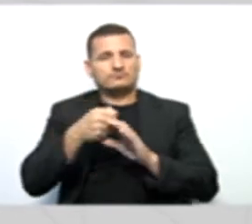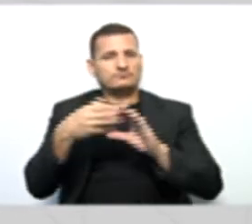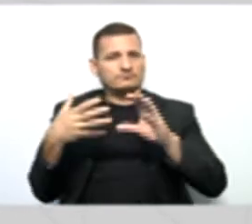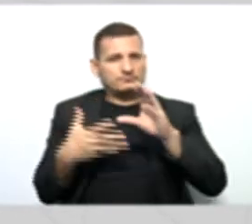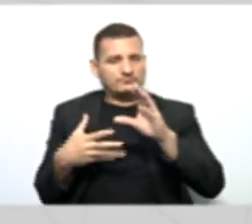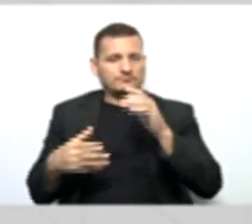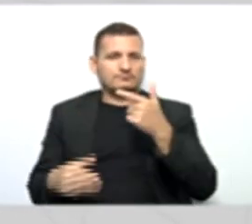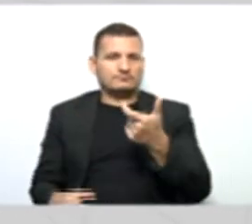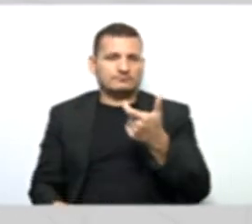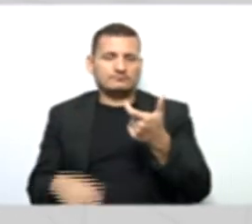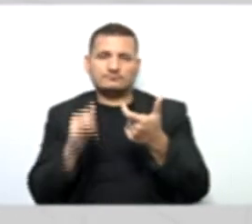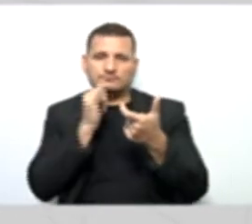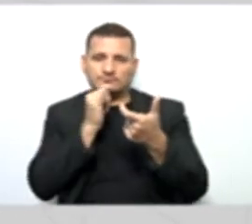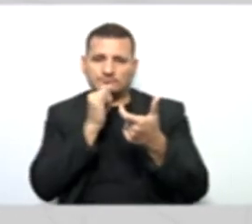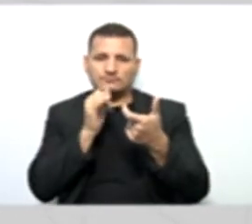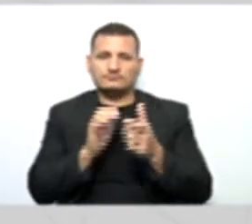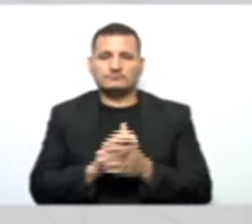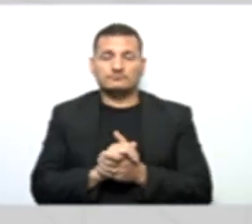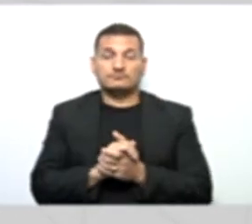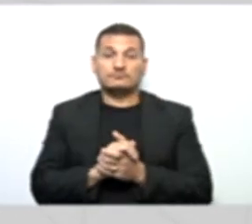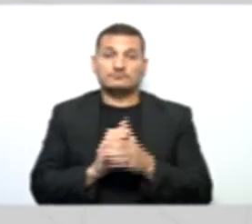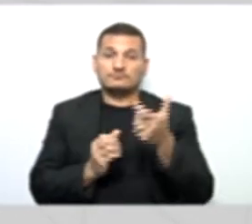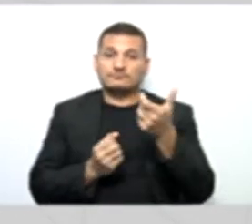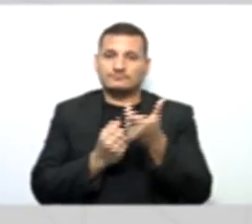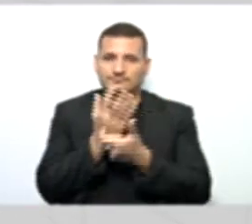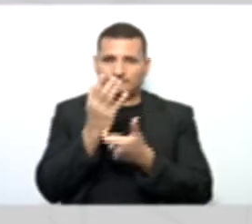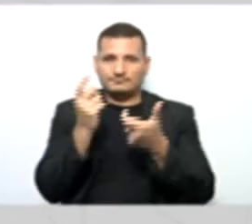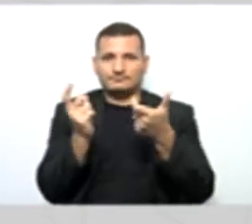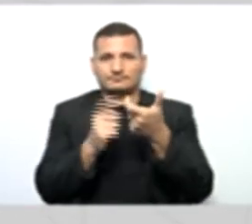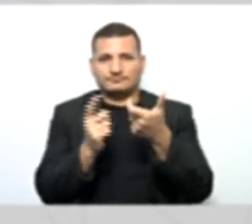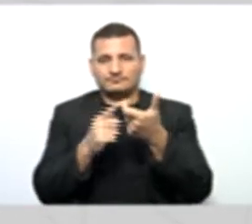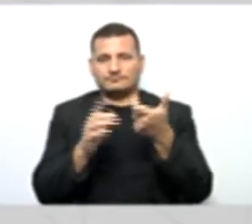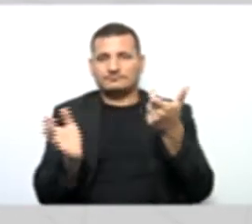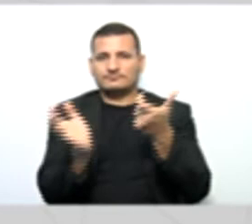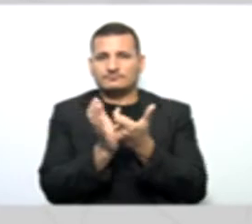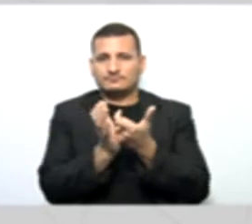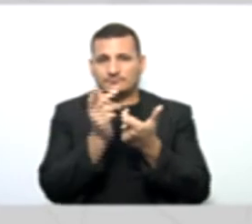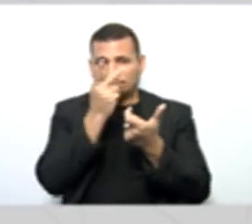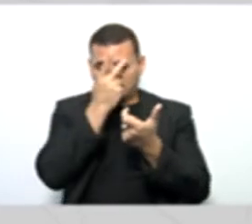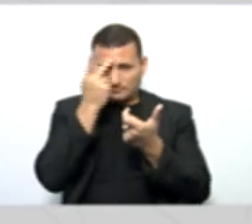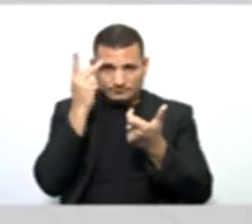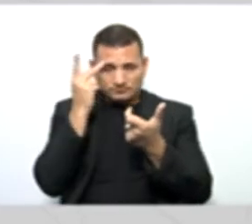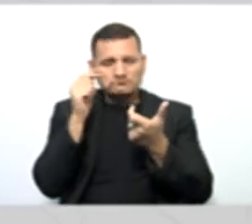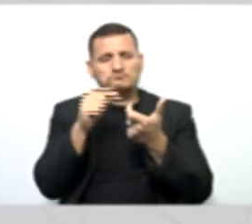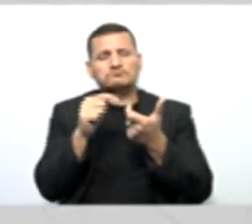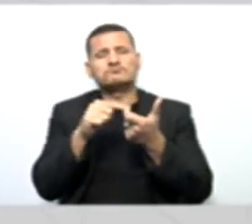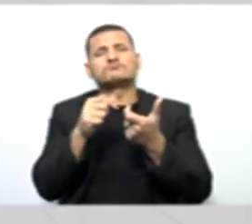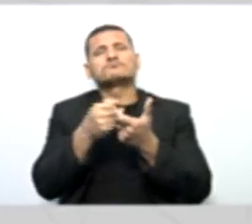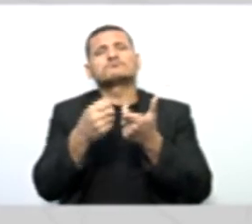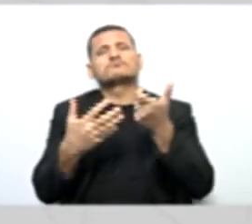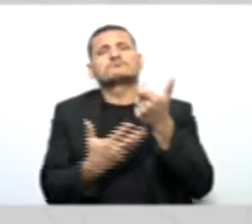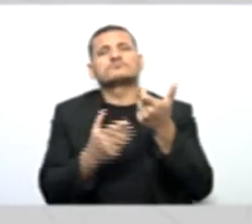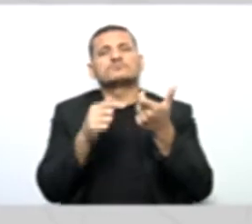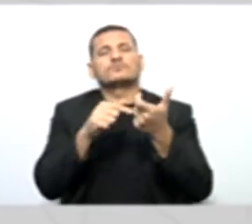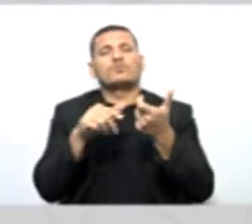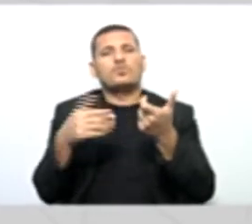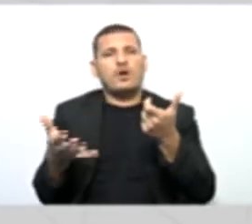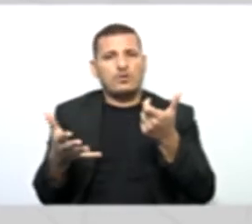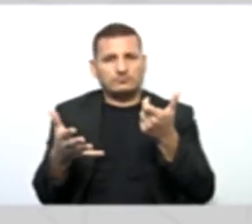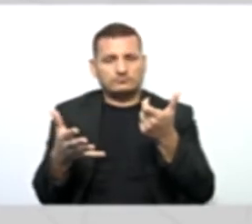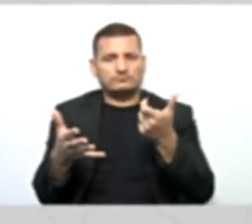instanciado. Por exemplo, se vamos criar uma classe pessoa, devemos estabelecer os atributos que representam esse objeto do mundo